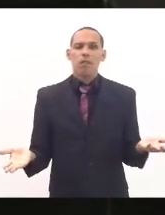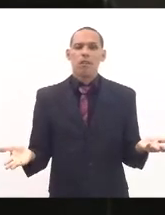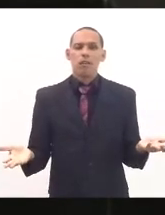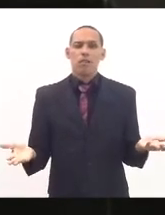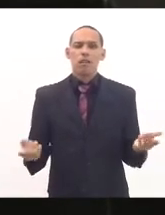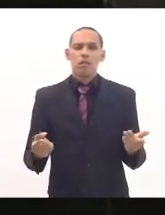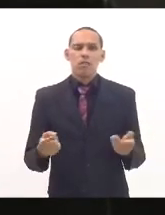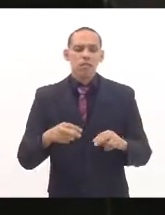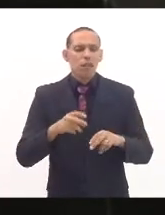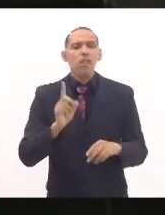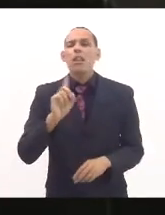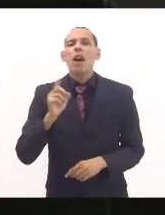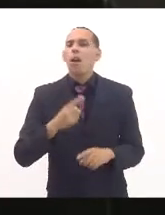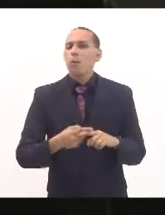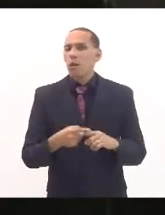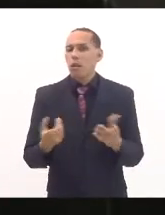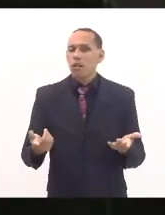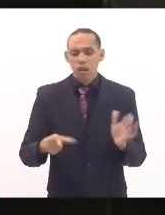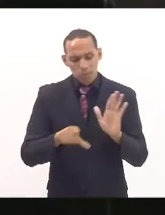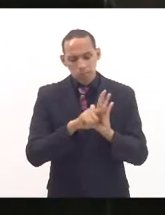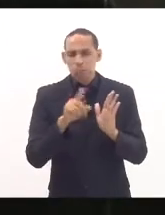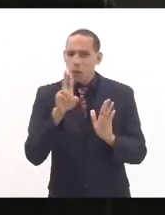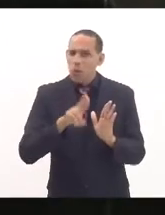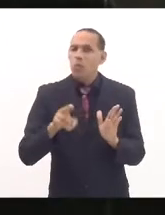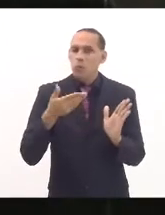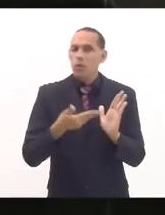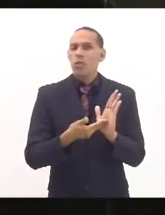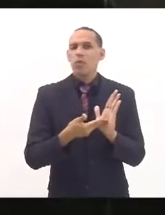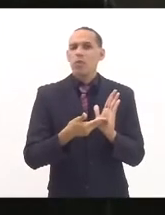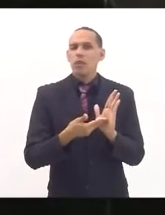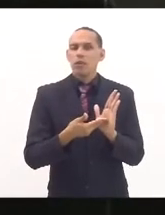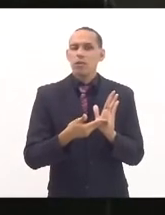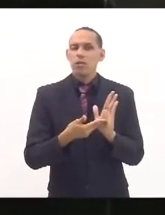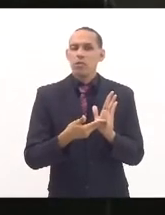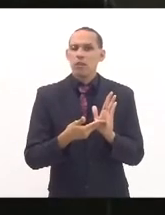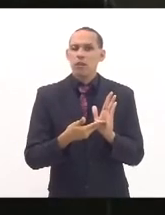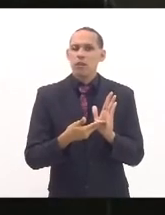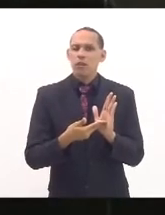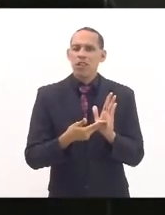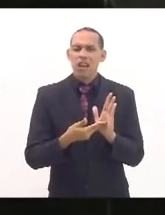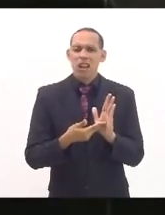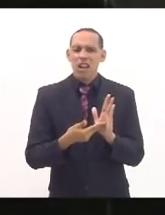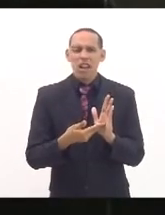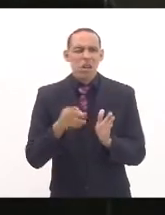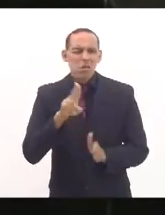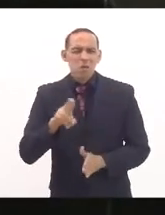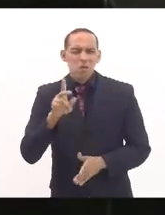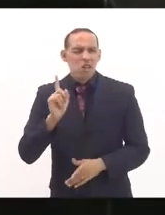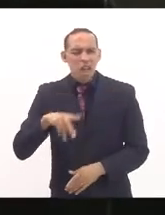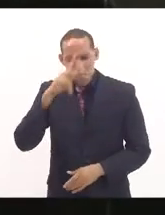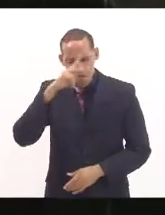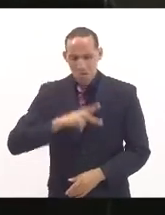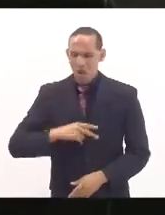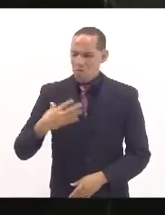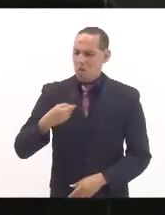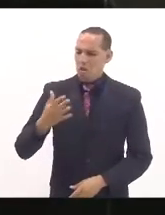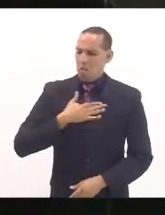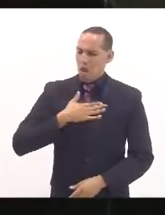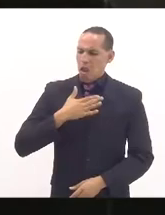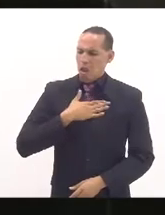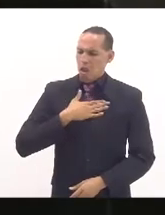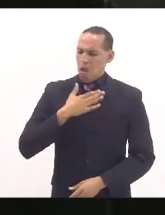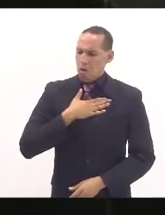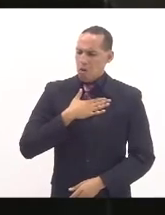de uma legislação? Quer dizer, colocam como uma coisa pessoal, ah, meus filhos não